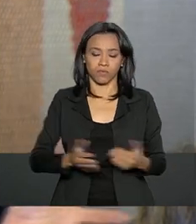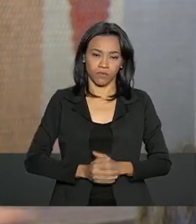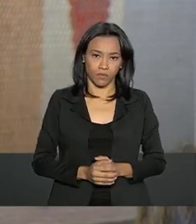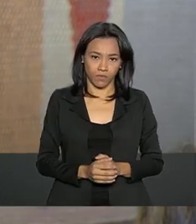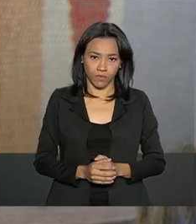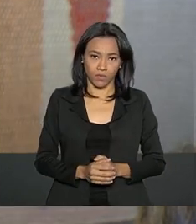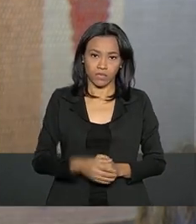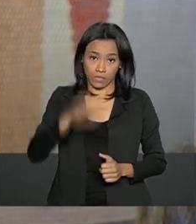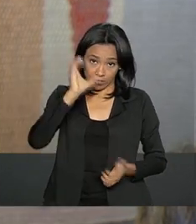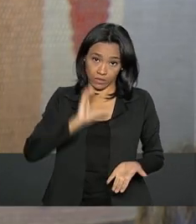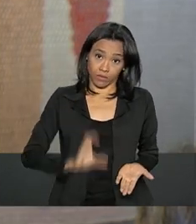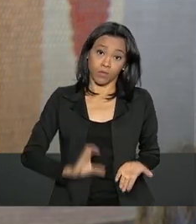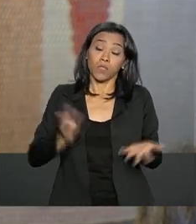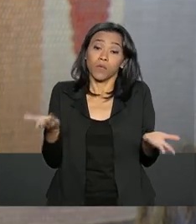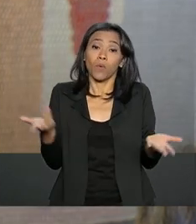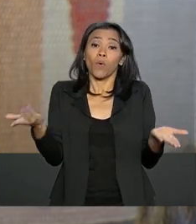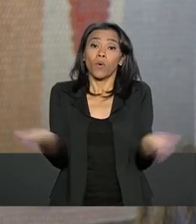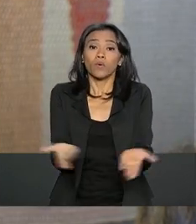Então, hoje de manhã,